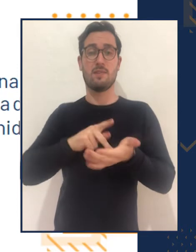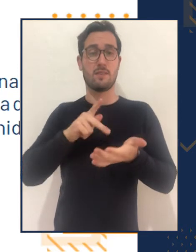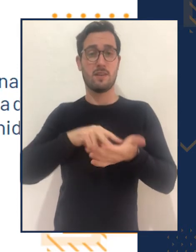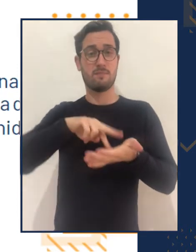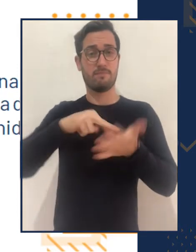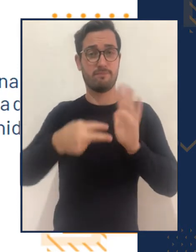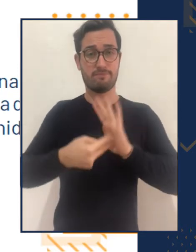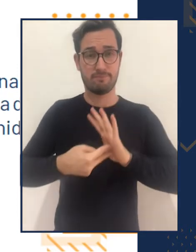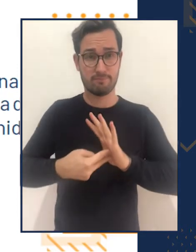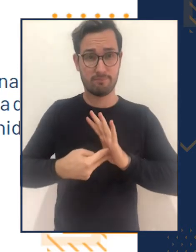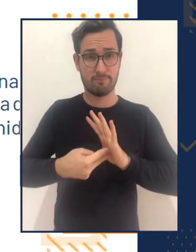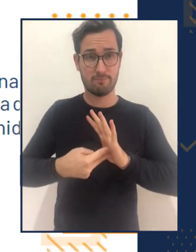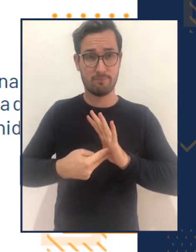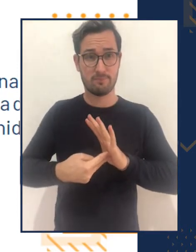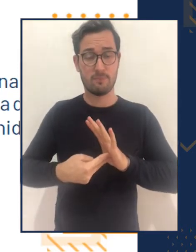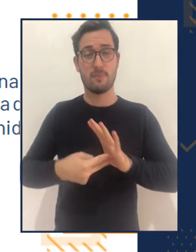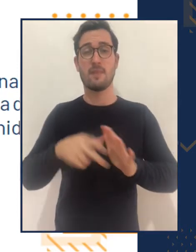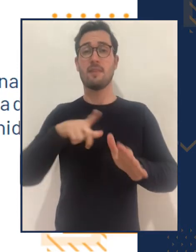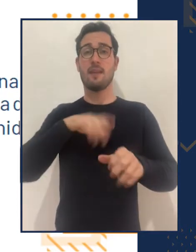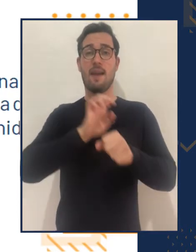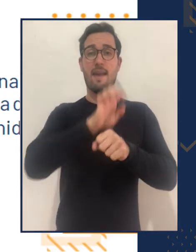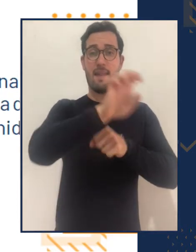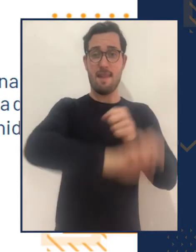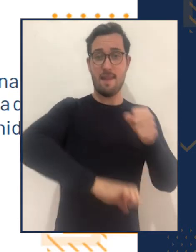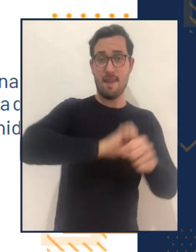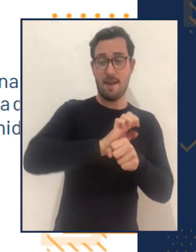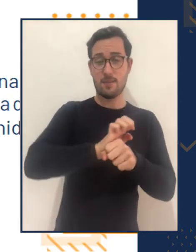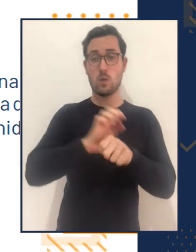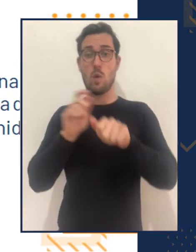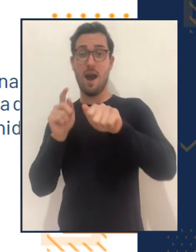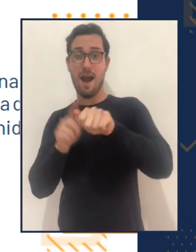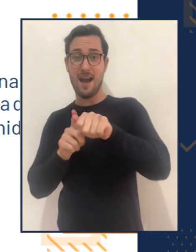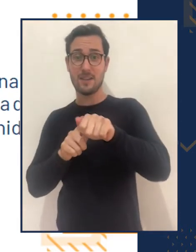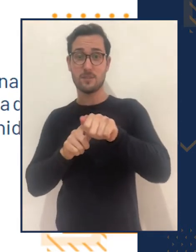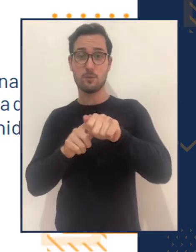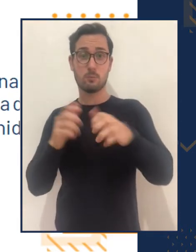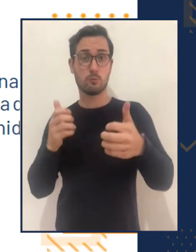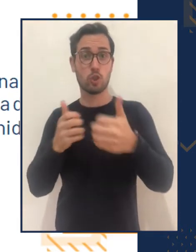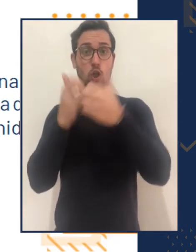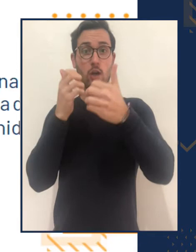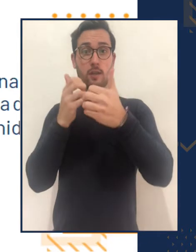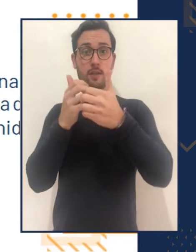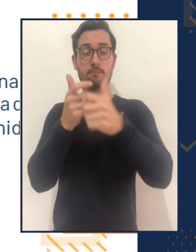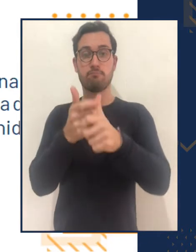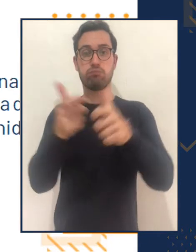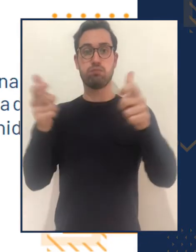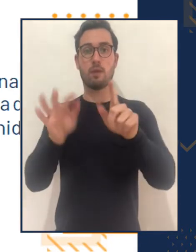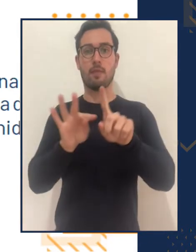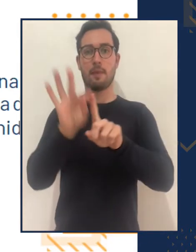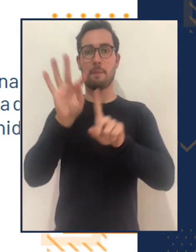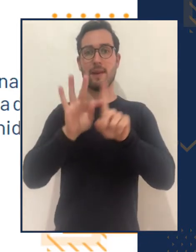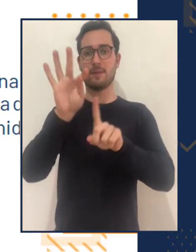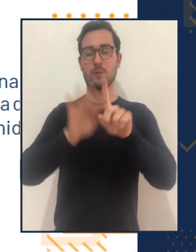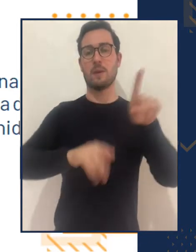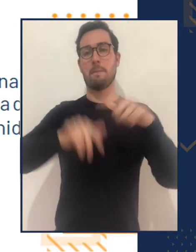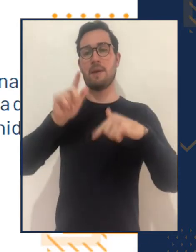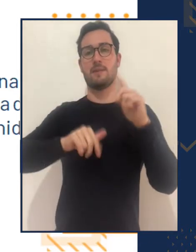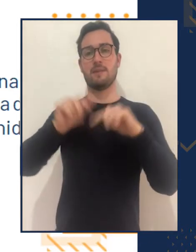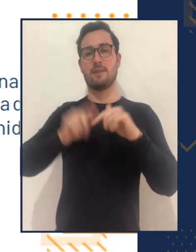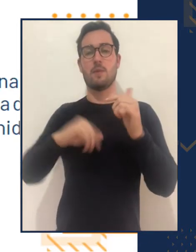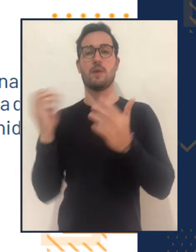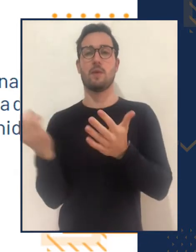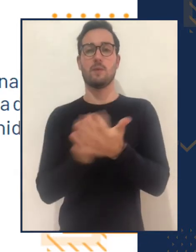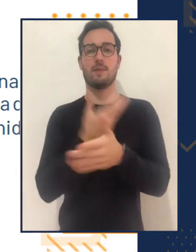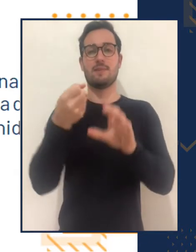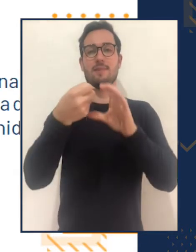materiais, ou seja, o choque dos elétrons com os átomos que provoca então o aumento da temperatura nesse material,